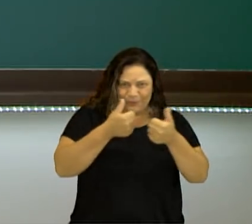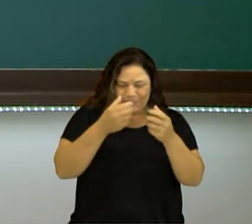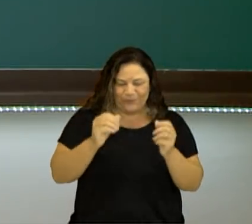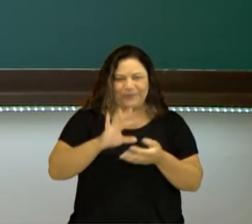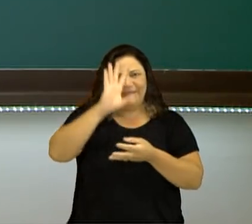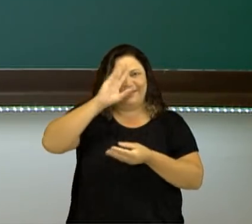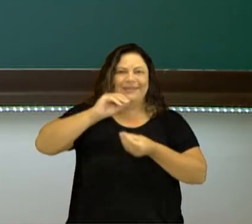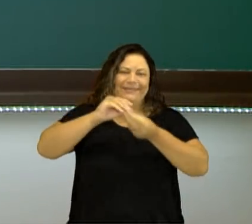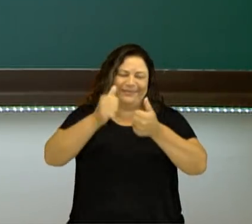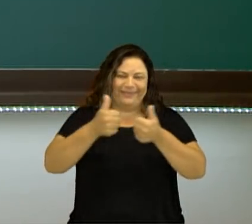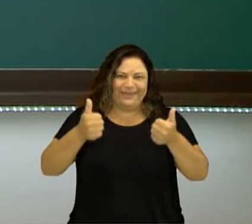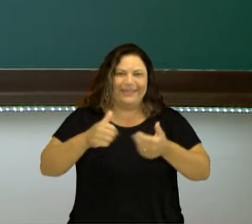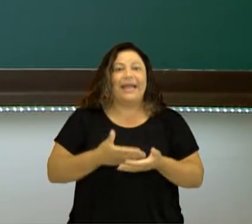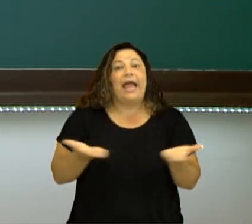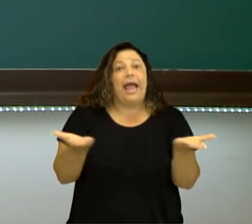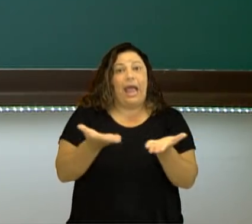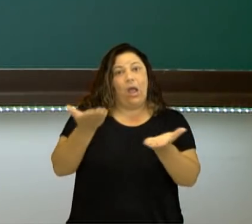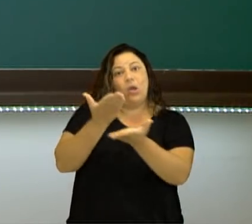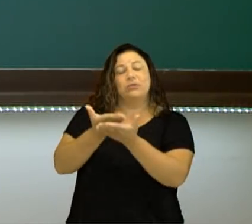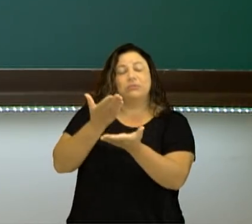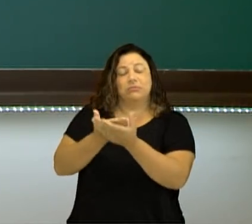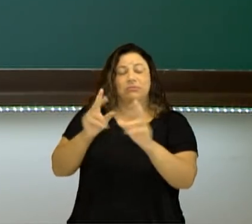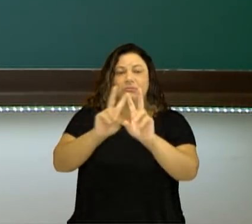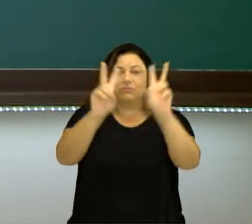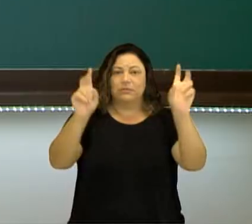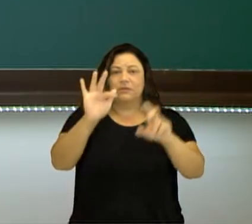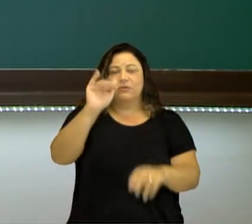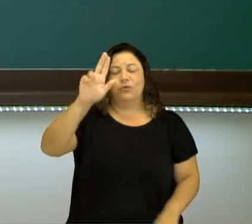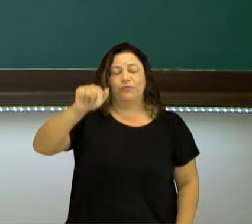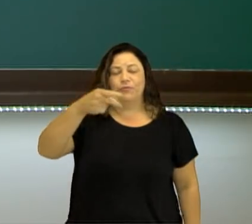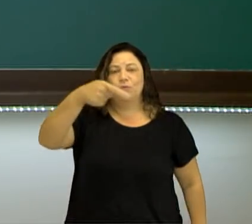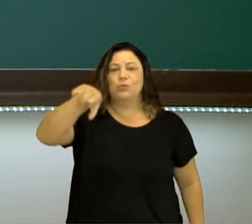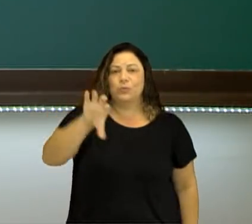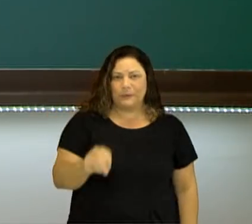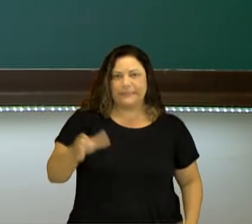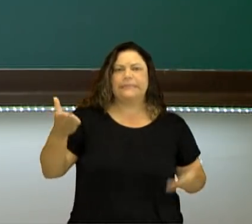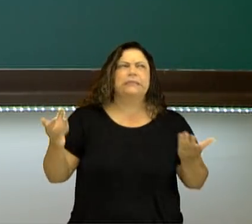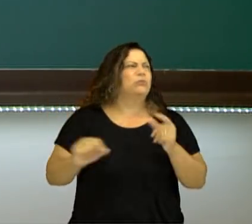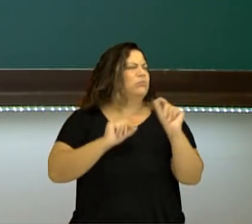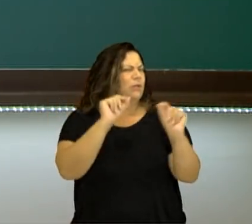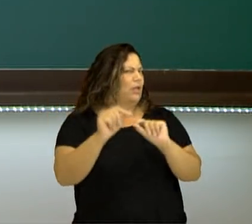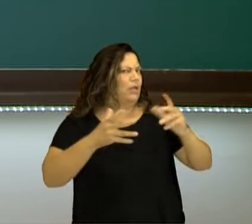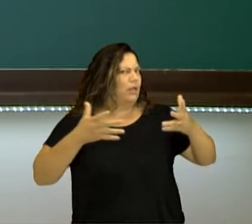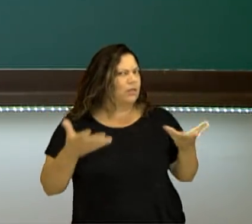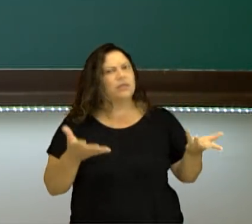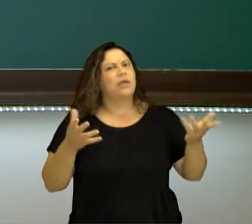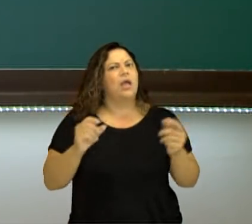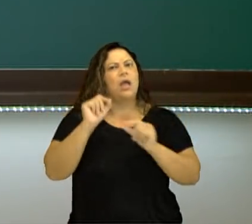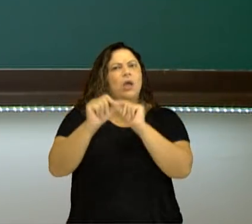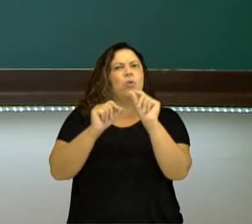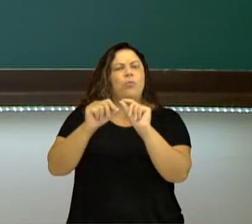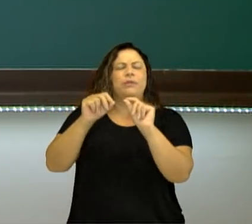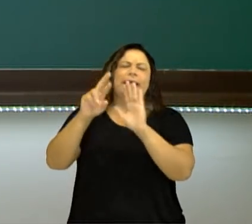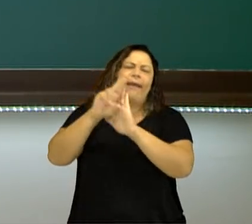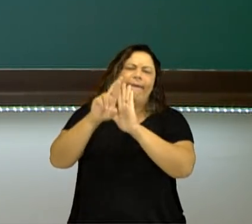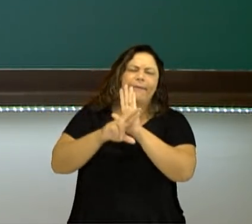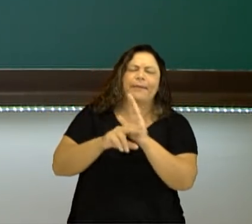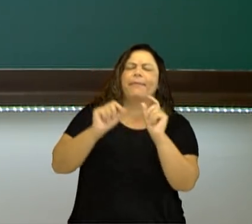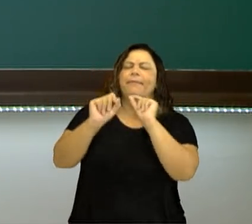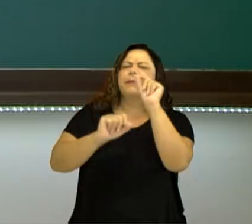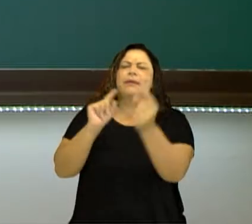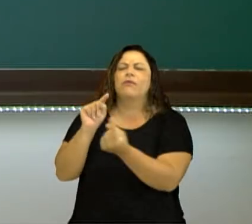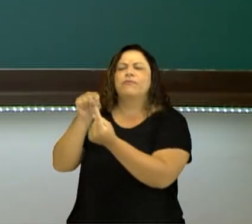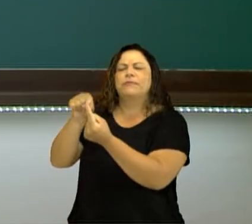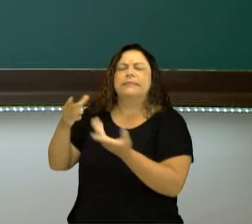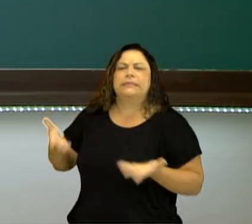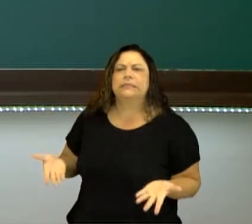vamos falar sobre função, tá? O que ela faz, como é que eu formo uma função, qual que é a finalidade